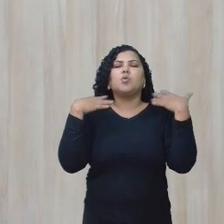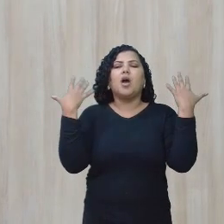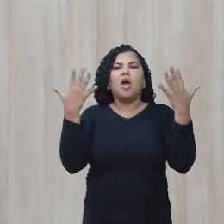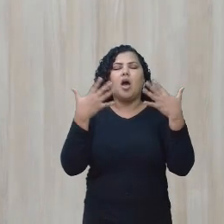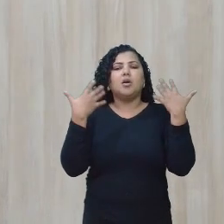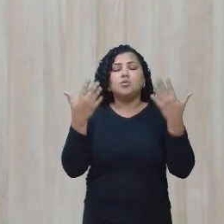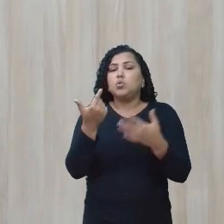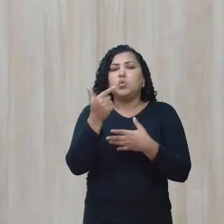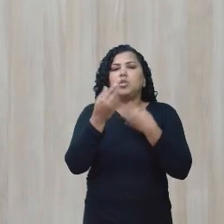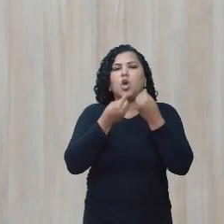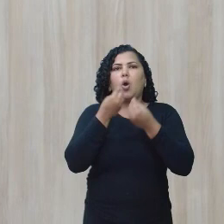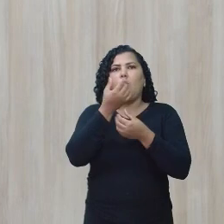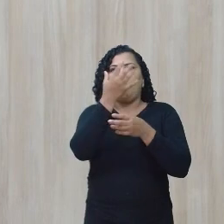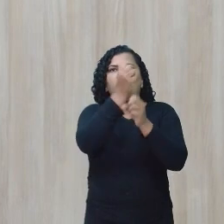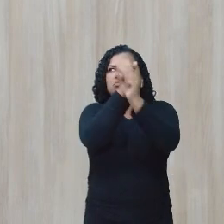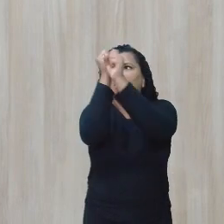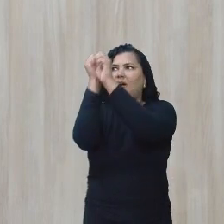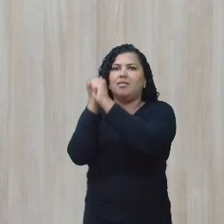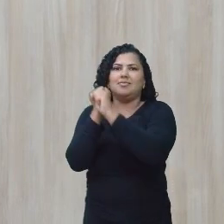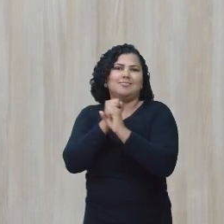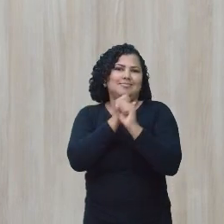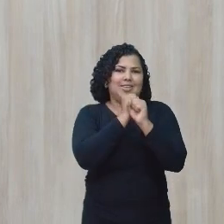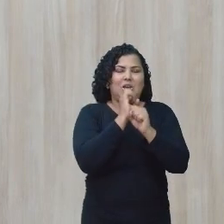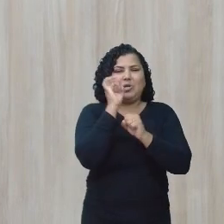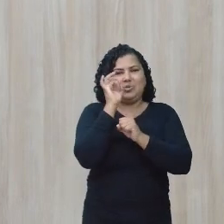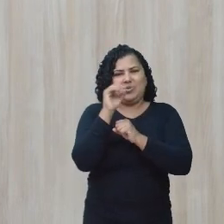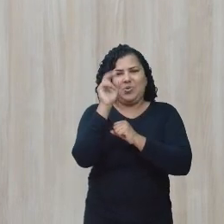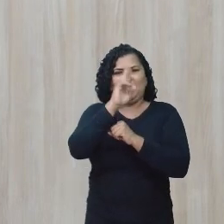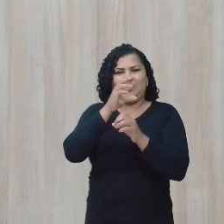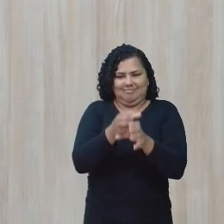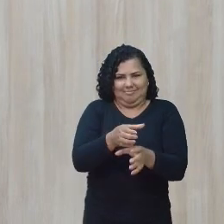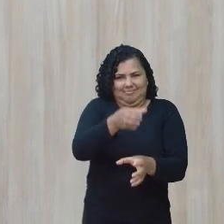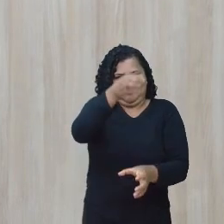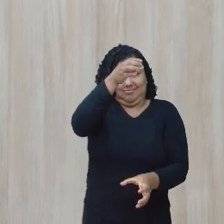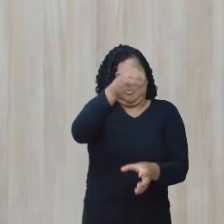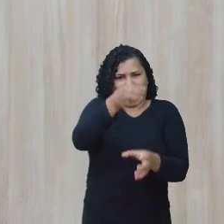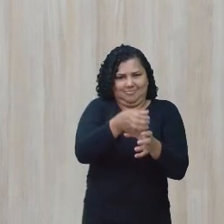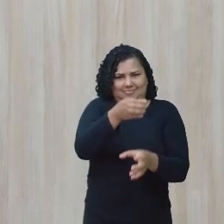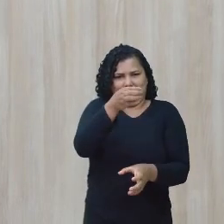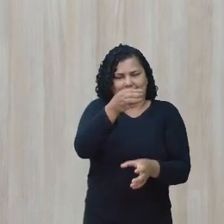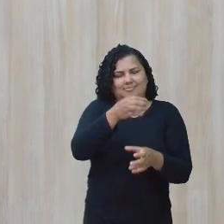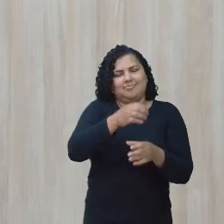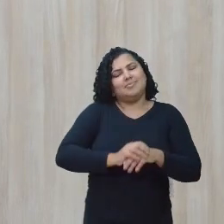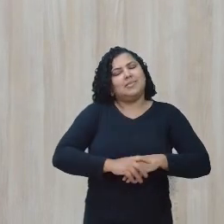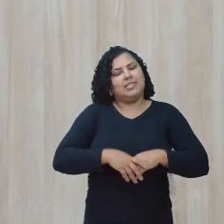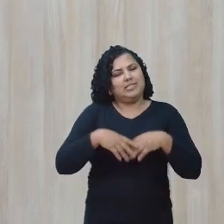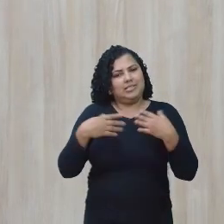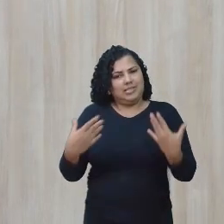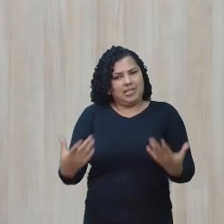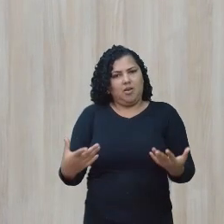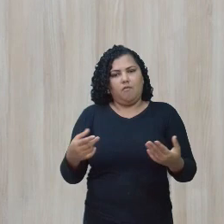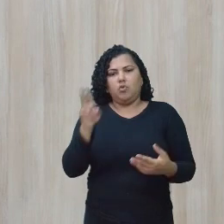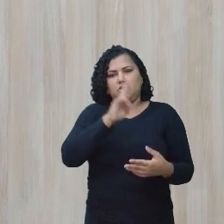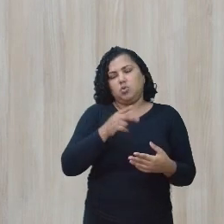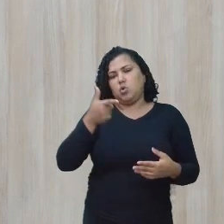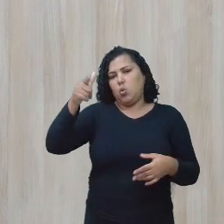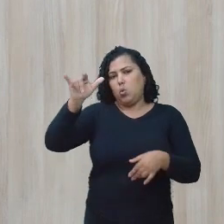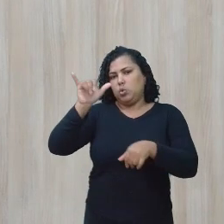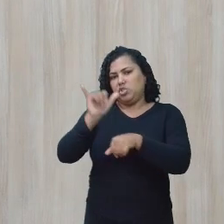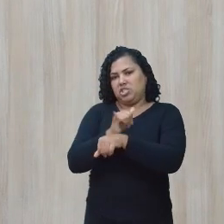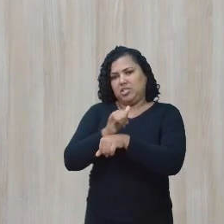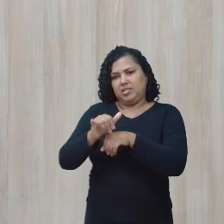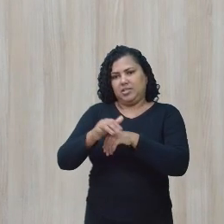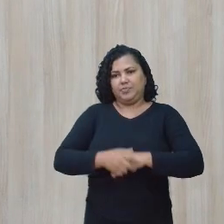você não tem como quantificar, a não ser com um cilindro, né? Metros cúbicos. Então, você usa de outras formas para